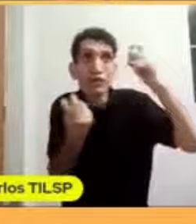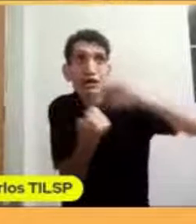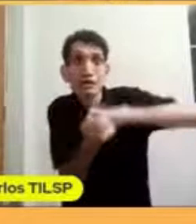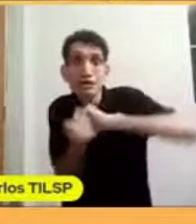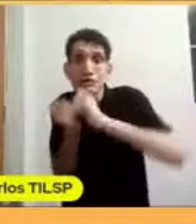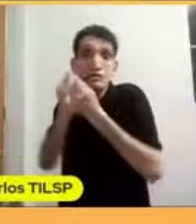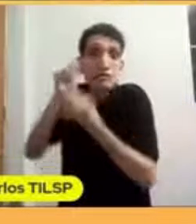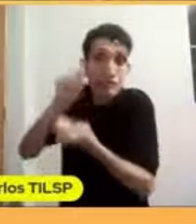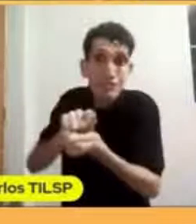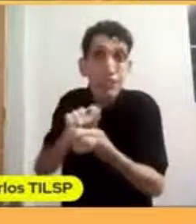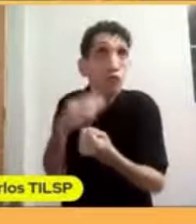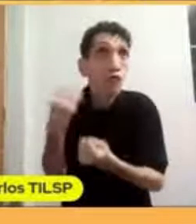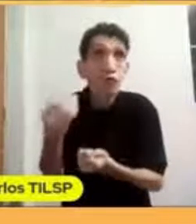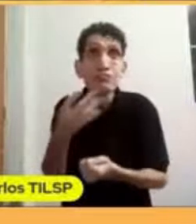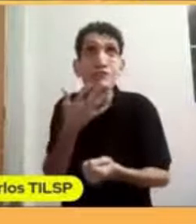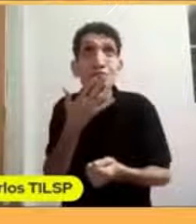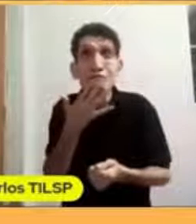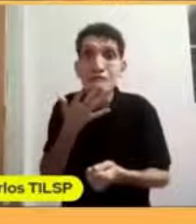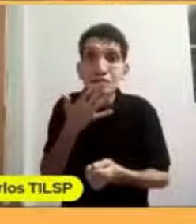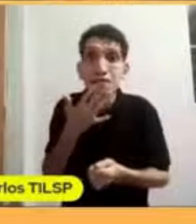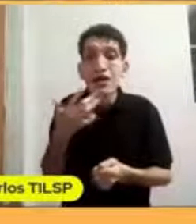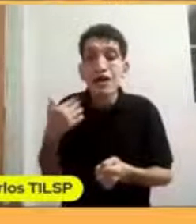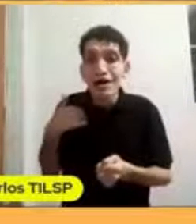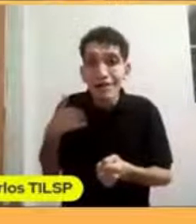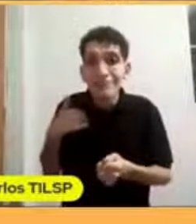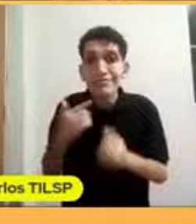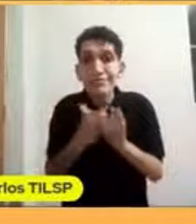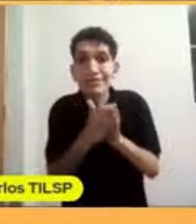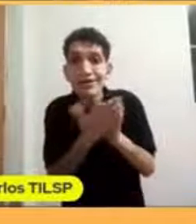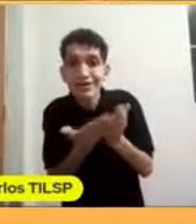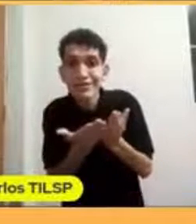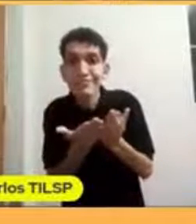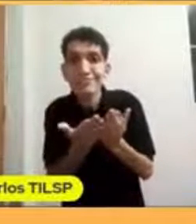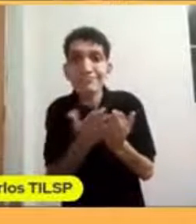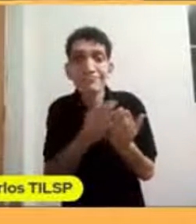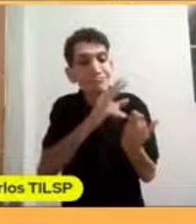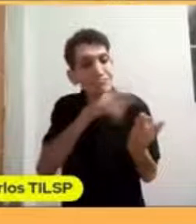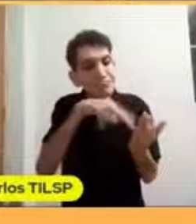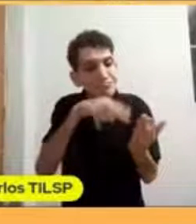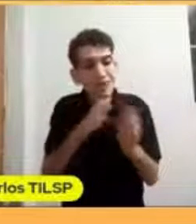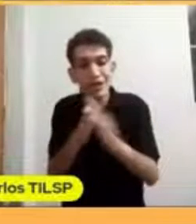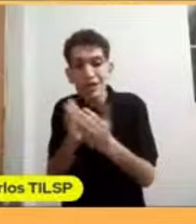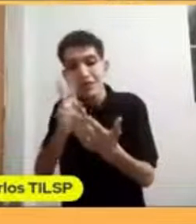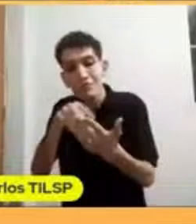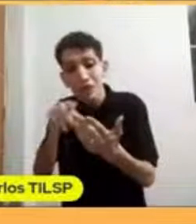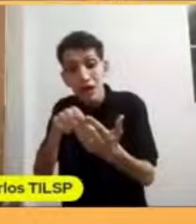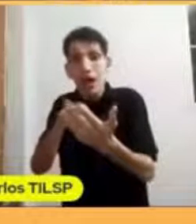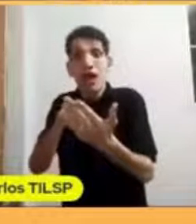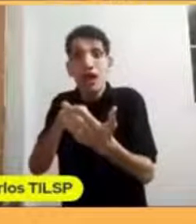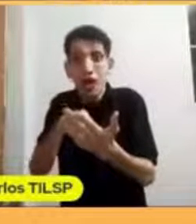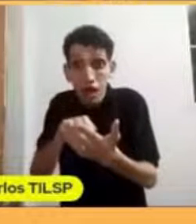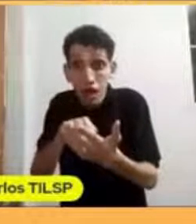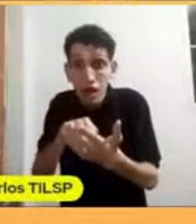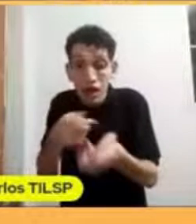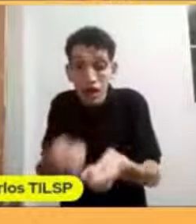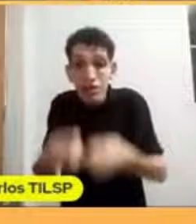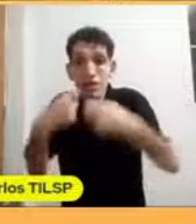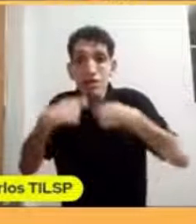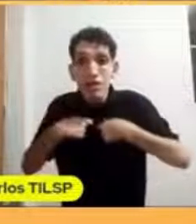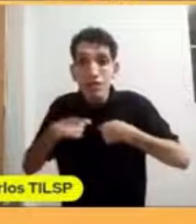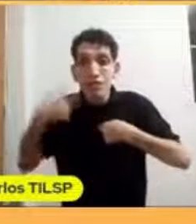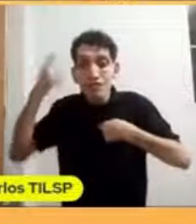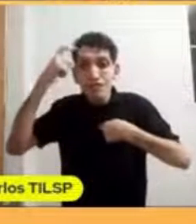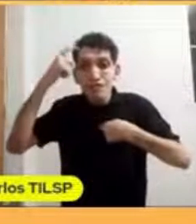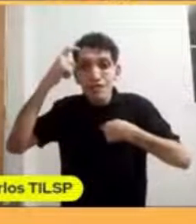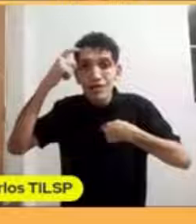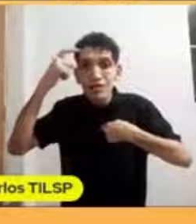né? Então, eu entrei em contato com um livro que fez aí uma expansão aí da minha mente com relação a